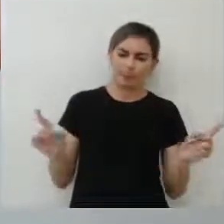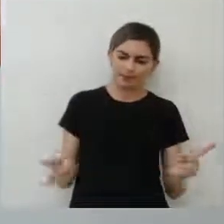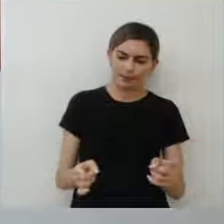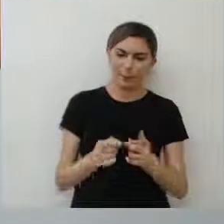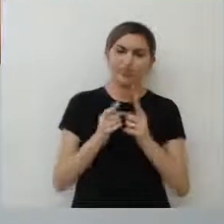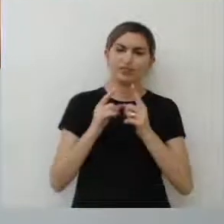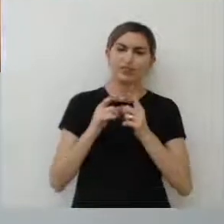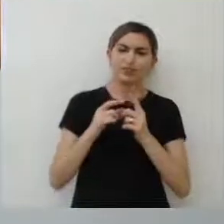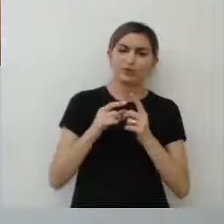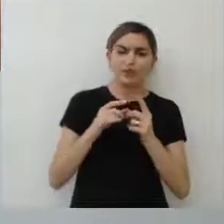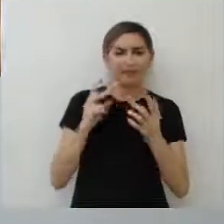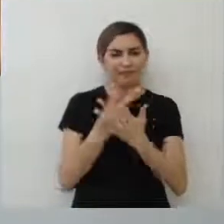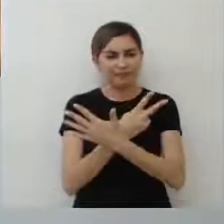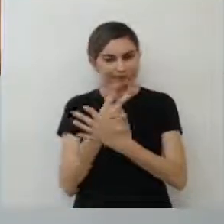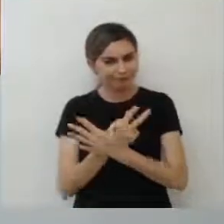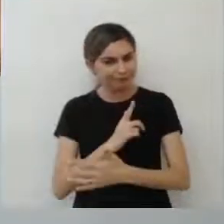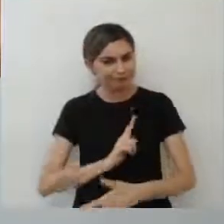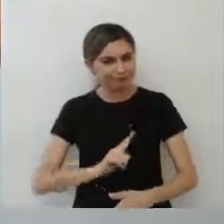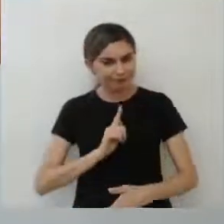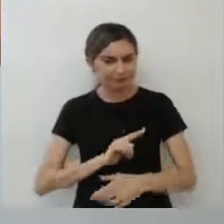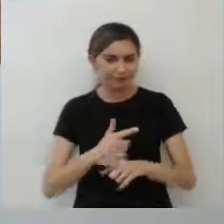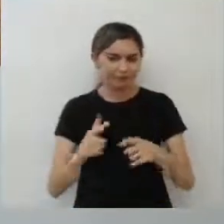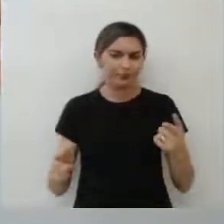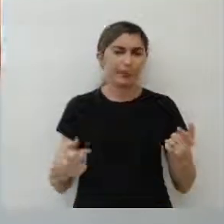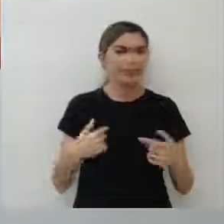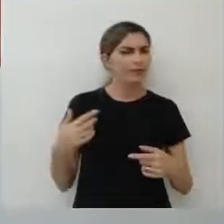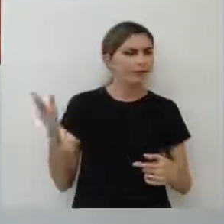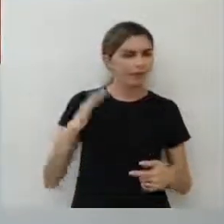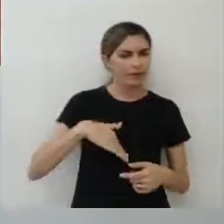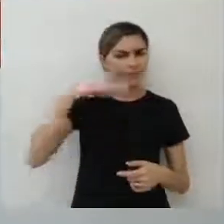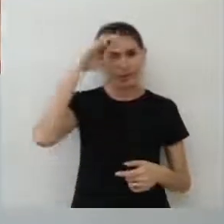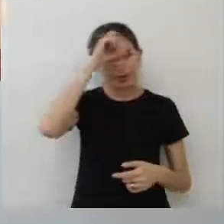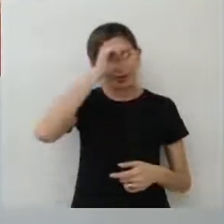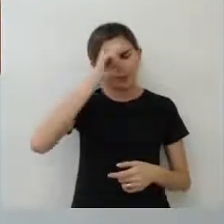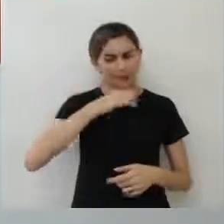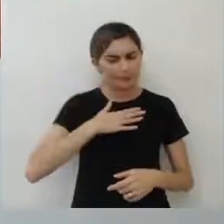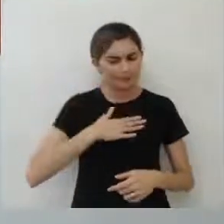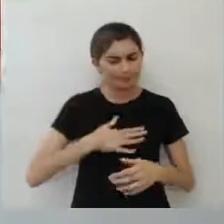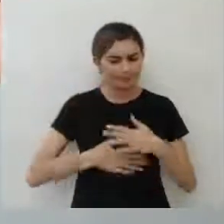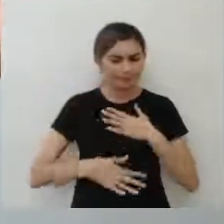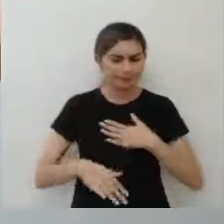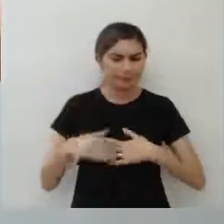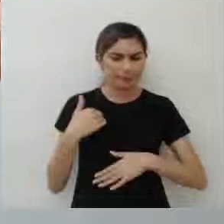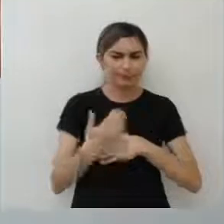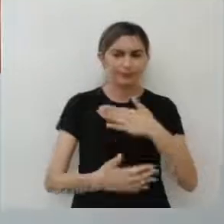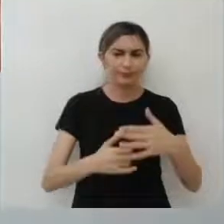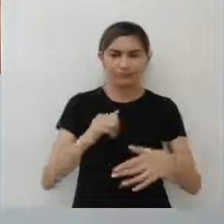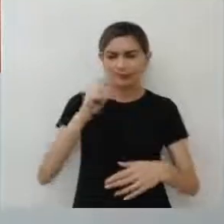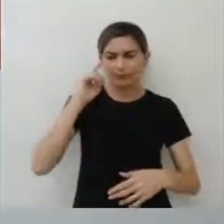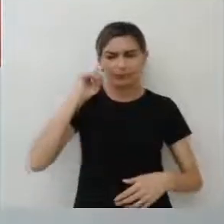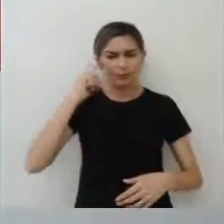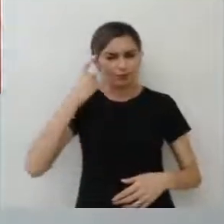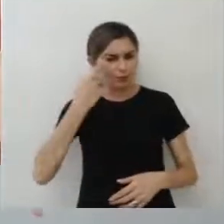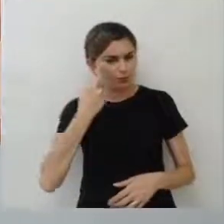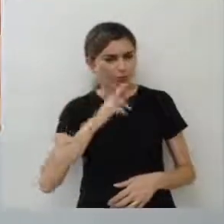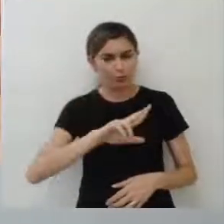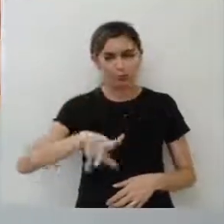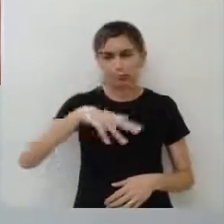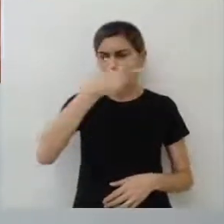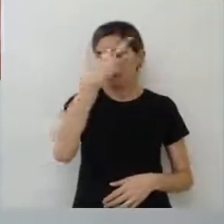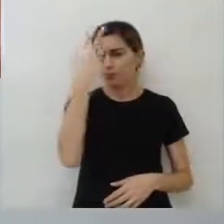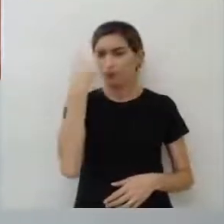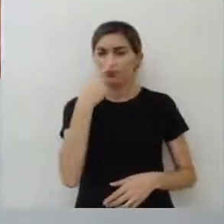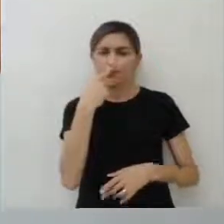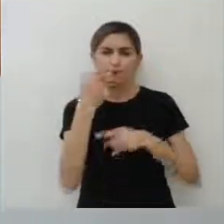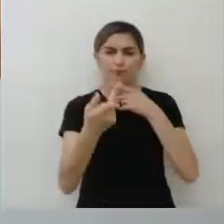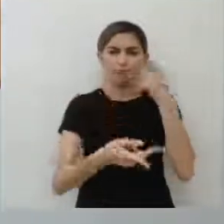esses desvios ortográficos e vamos aprendendo com calma. Se tiver dúvida, não esqueça de